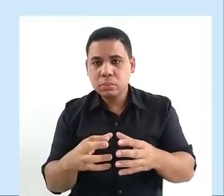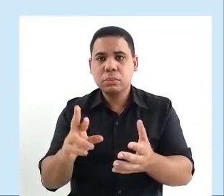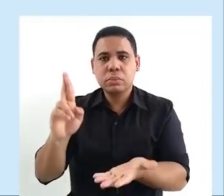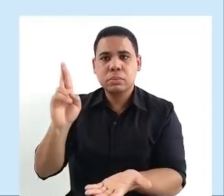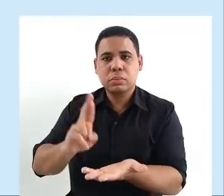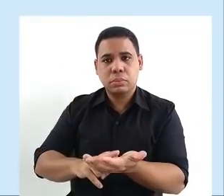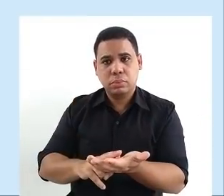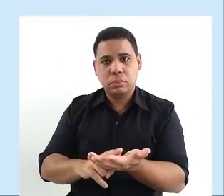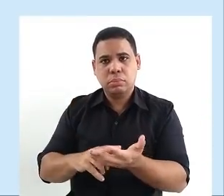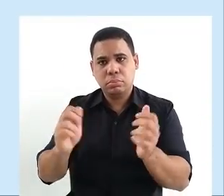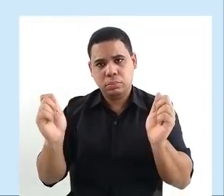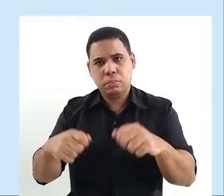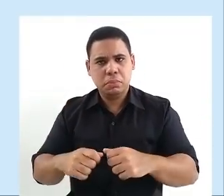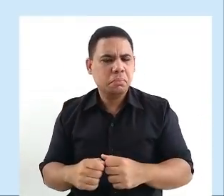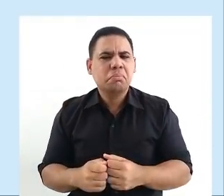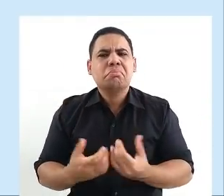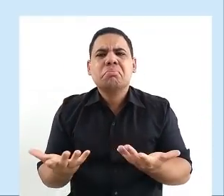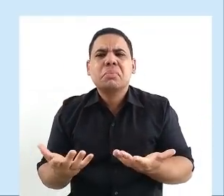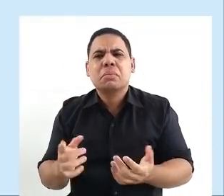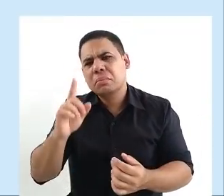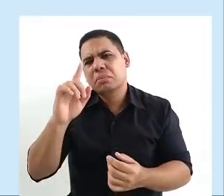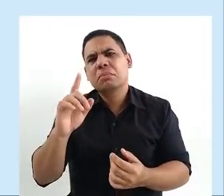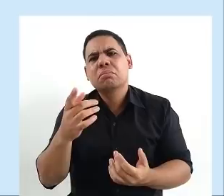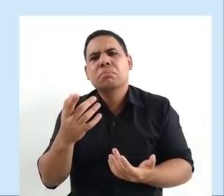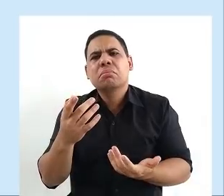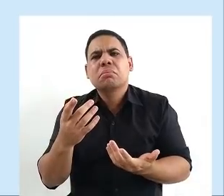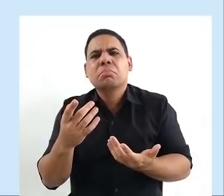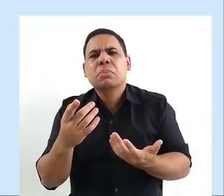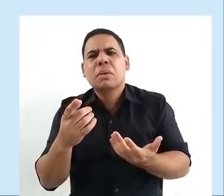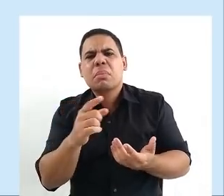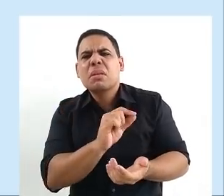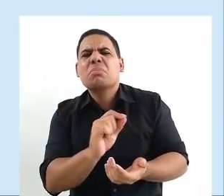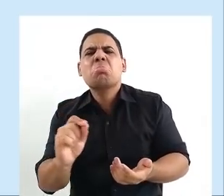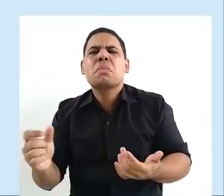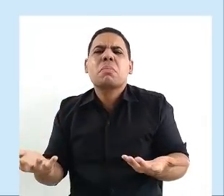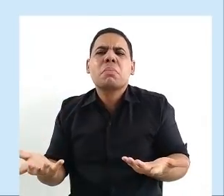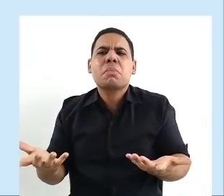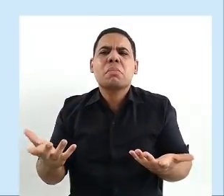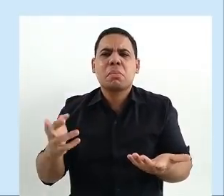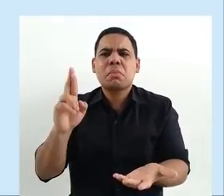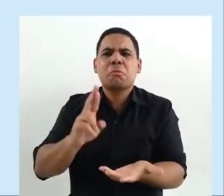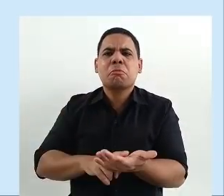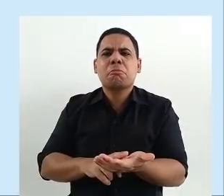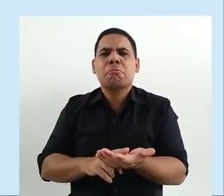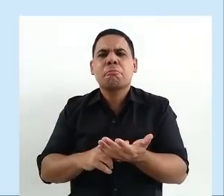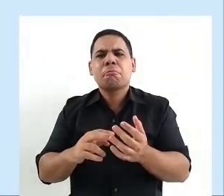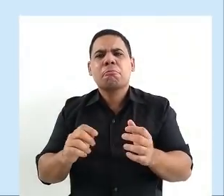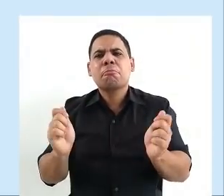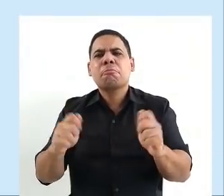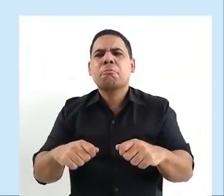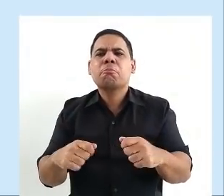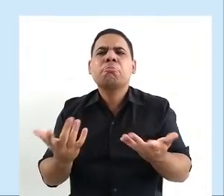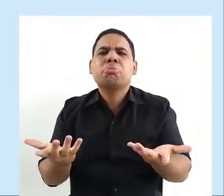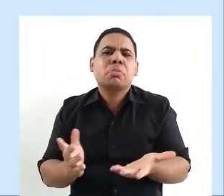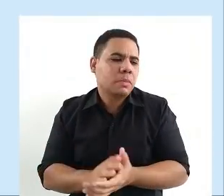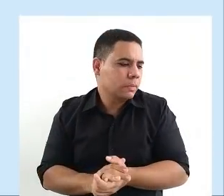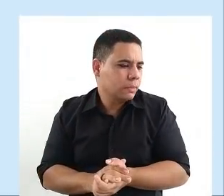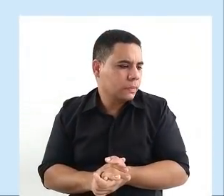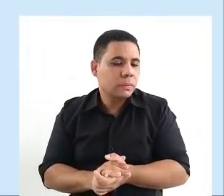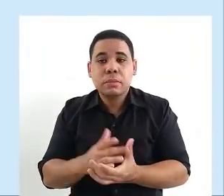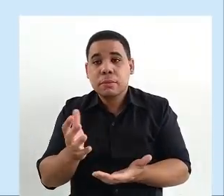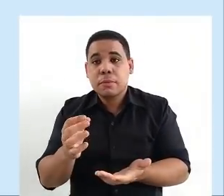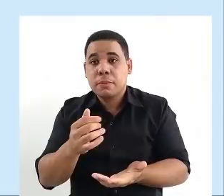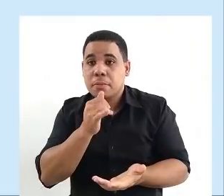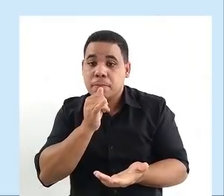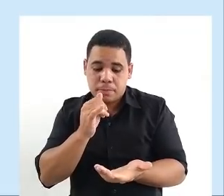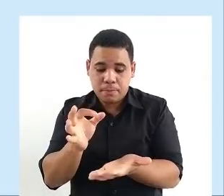é cara ou coroa, certo? No caso de um dado de 6 faces, quais são os resultados